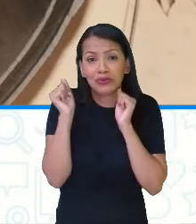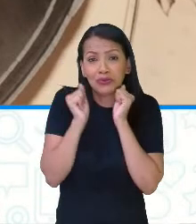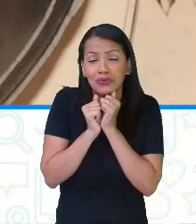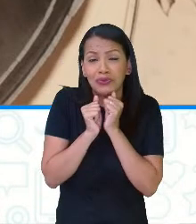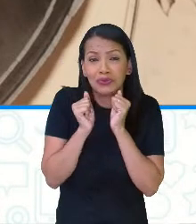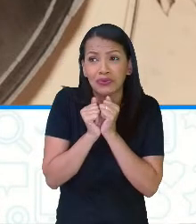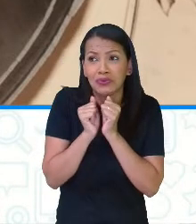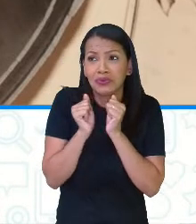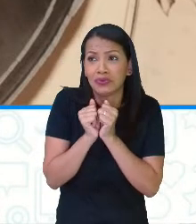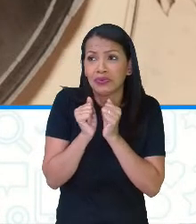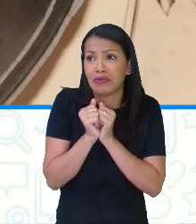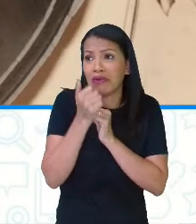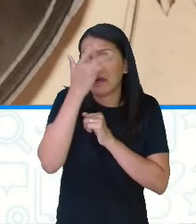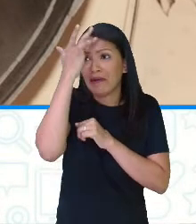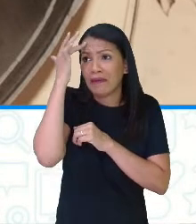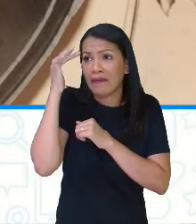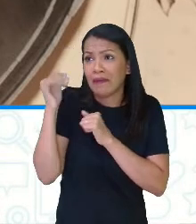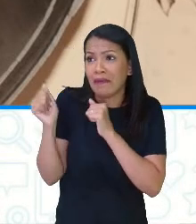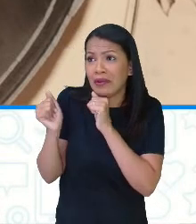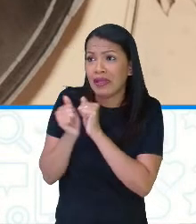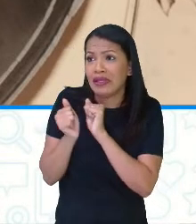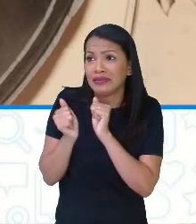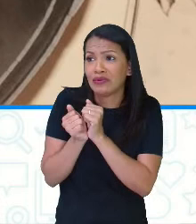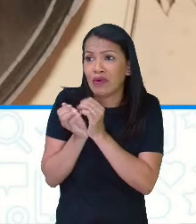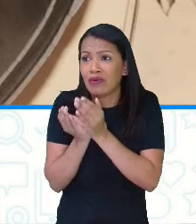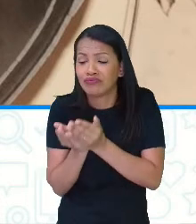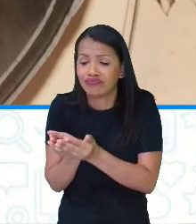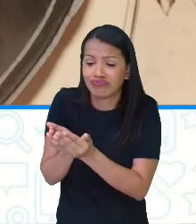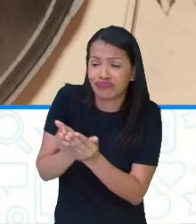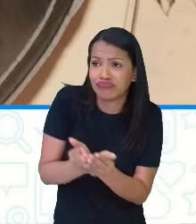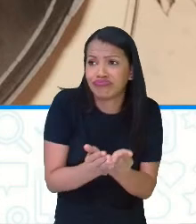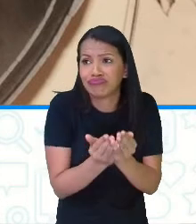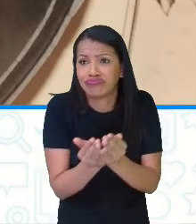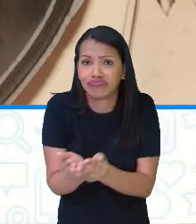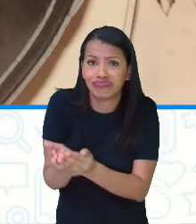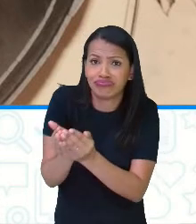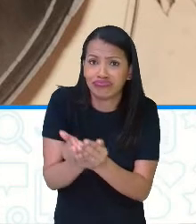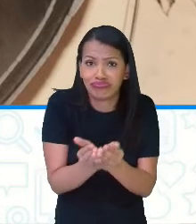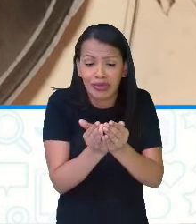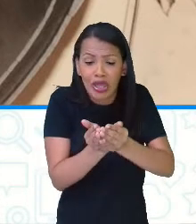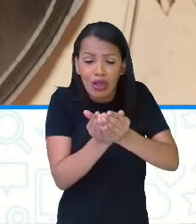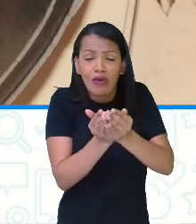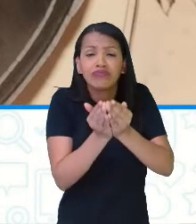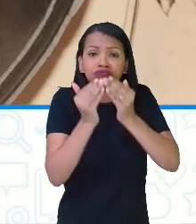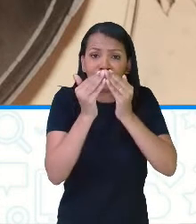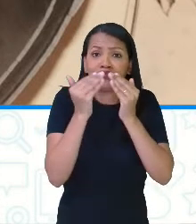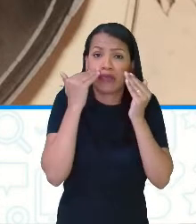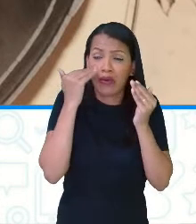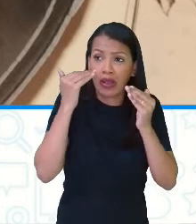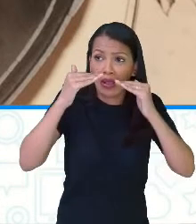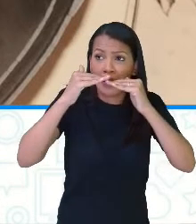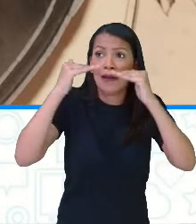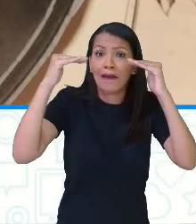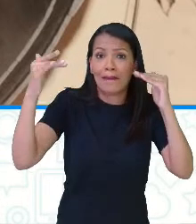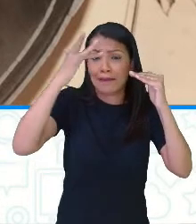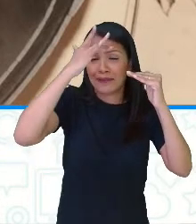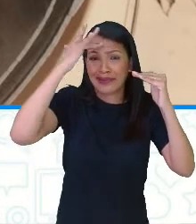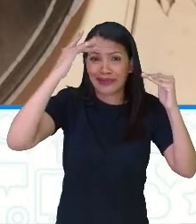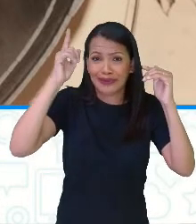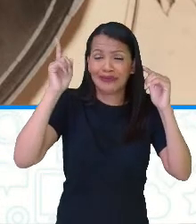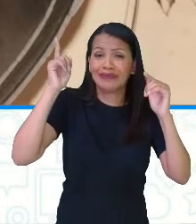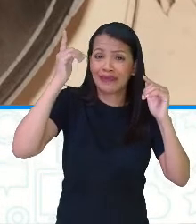aqui embaixo, no fundo do navio, já quase junto com as cargas, olha. Aqui, ó, tem alguns, sempre